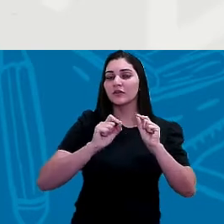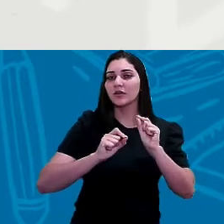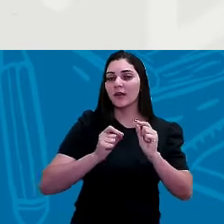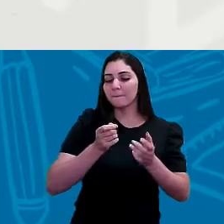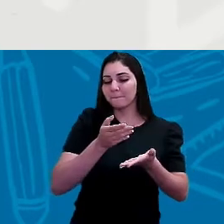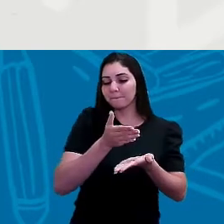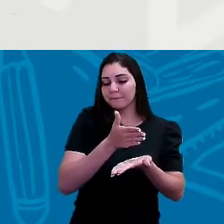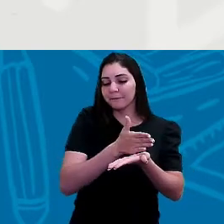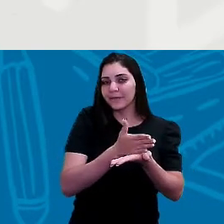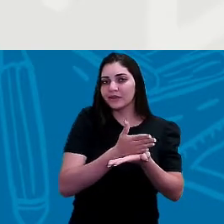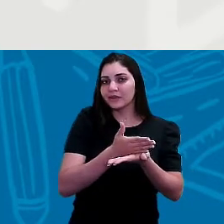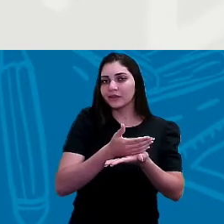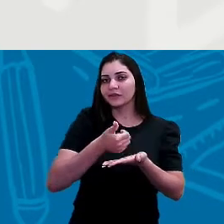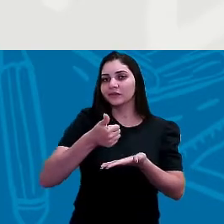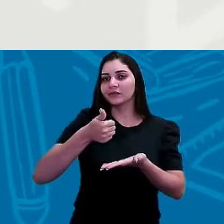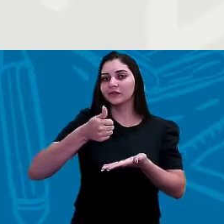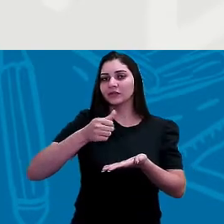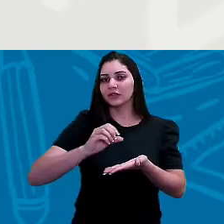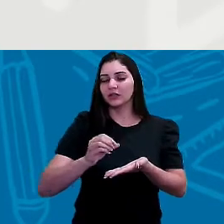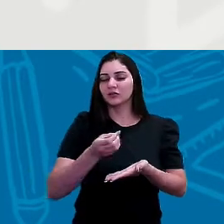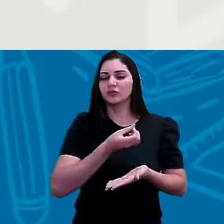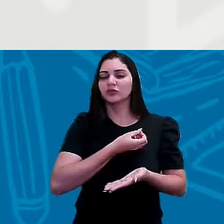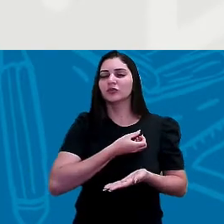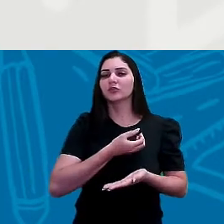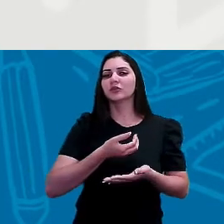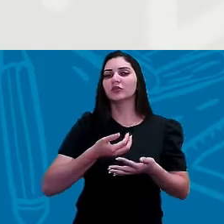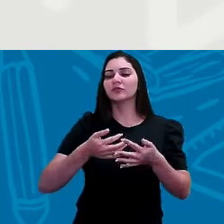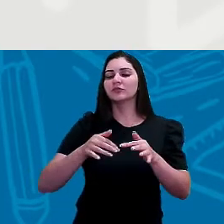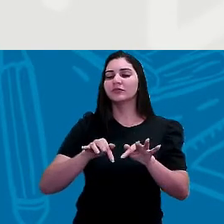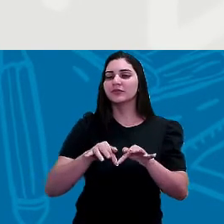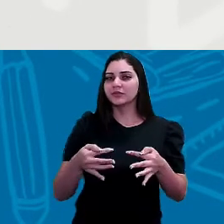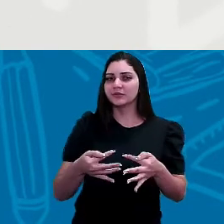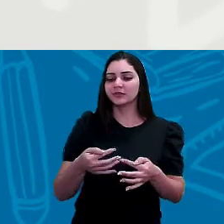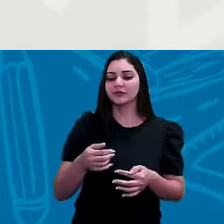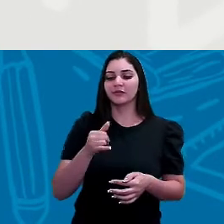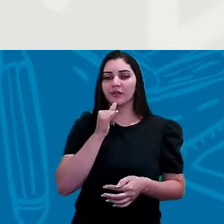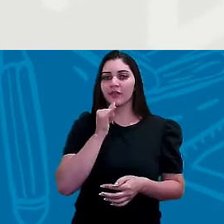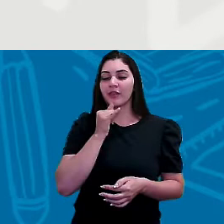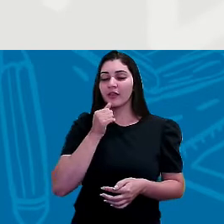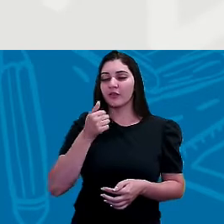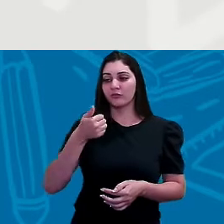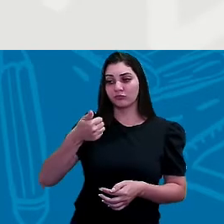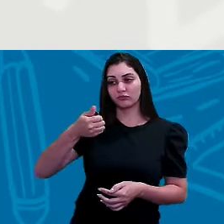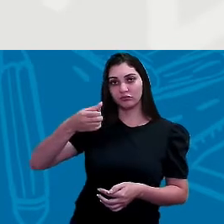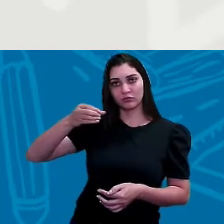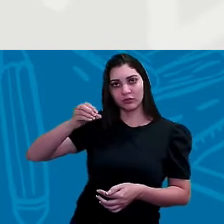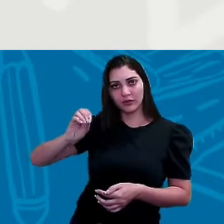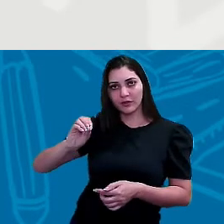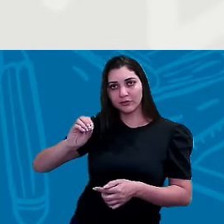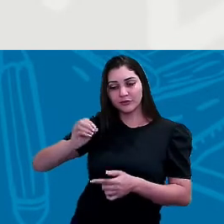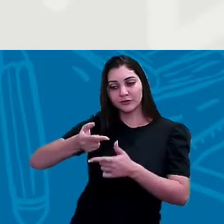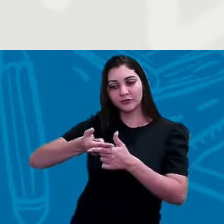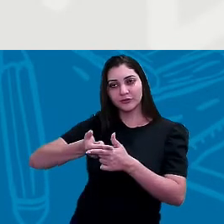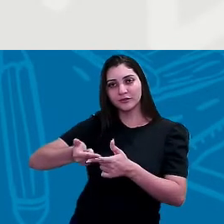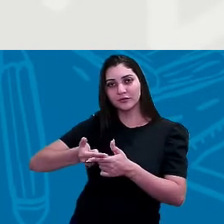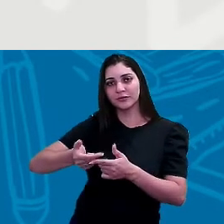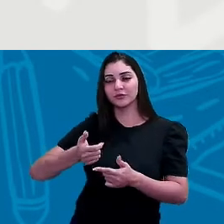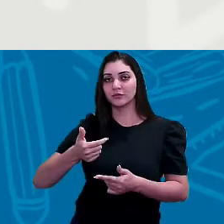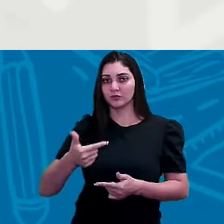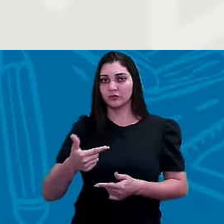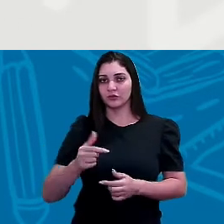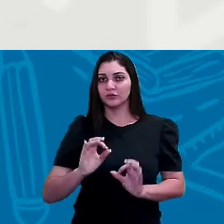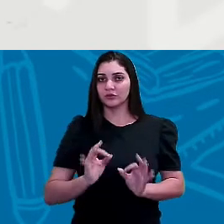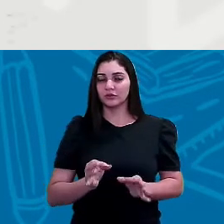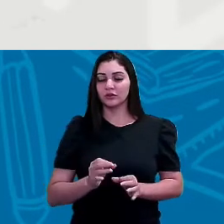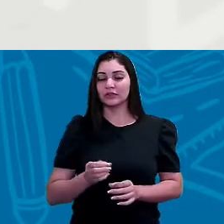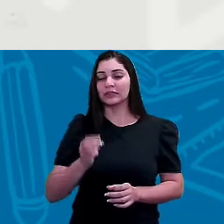A gente começa com um númerozinho simples. Então, eu vou pegar o 10 e vou dividir por 2, tá bom?